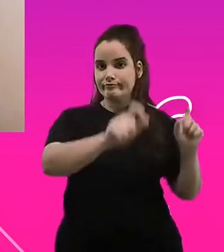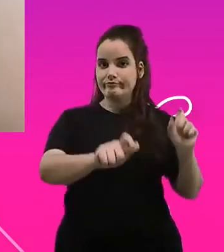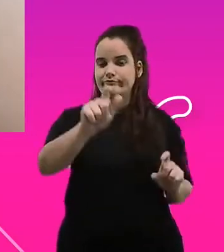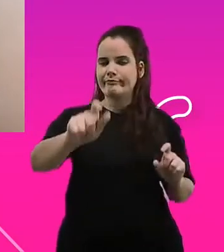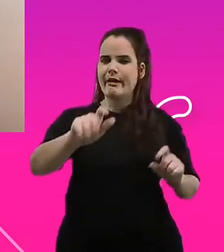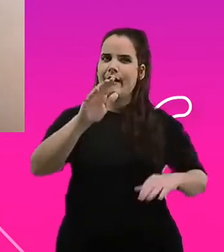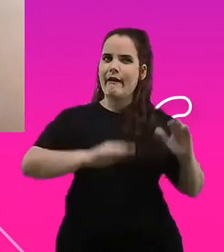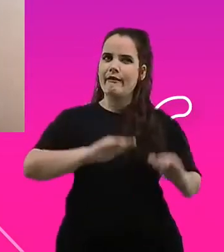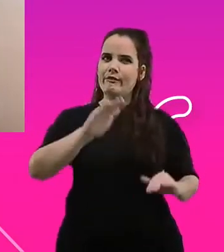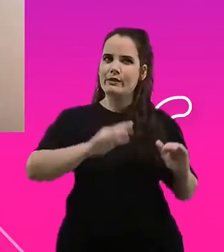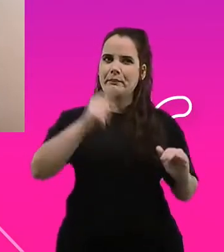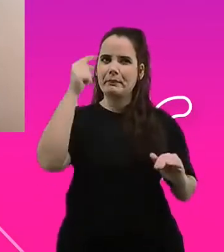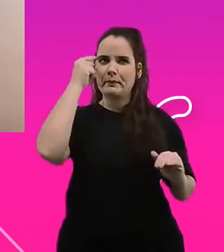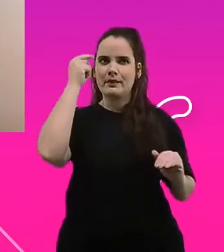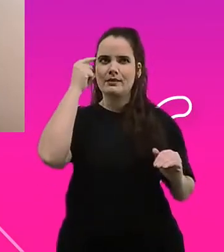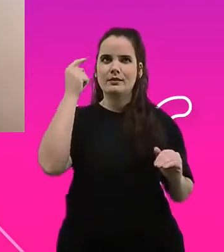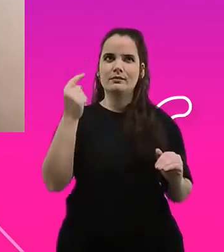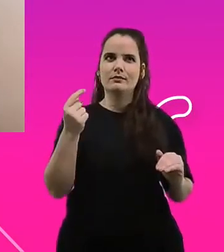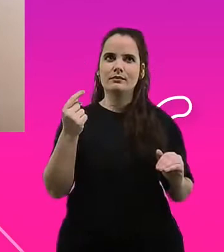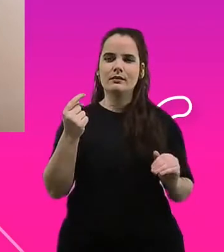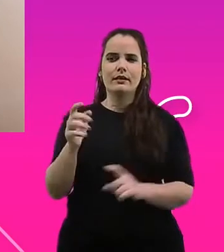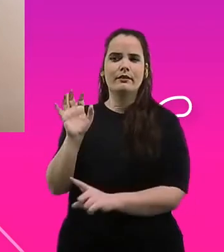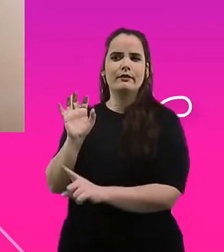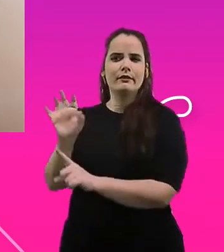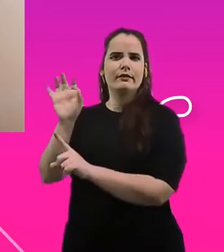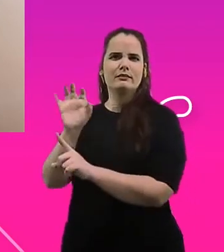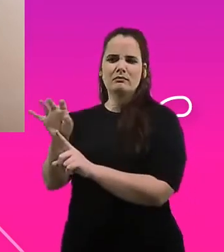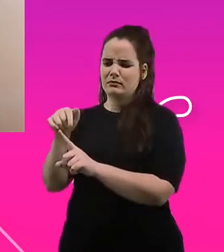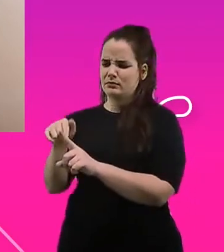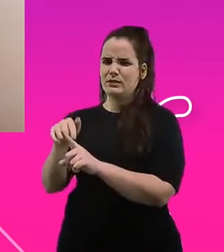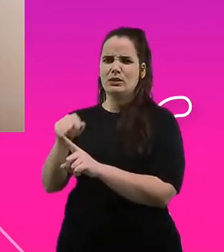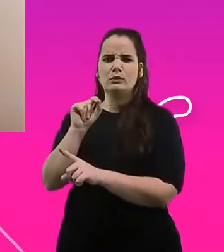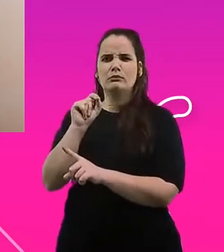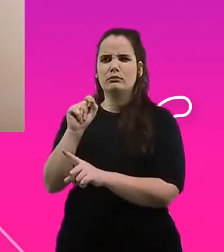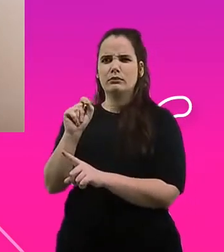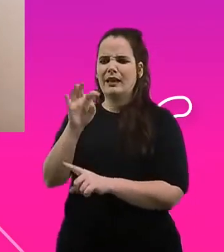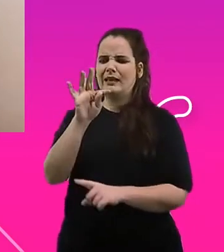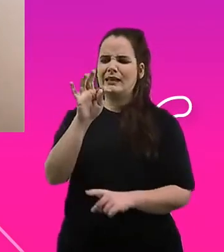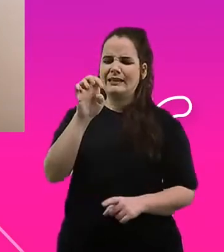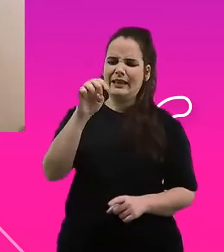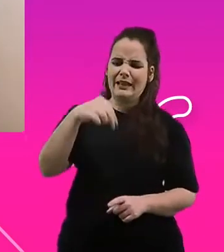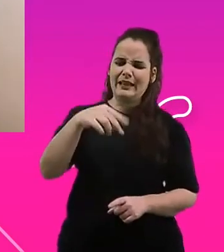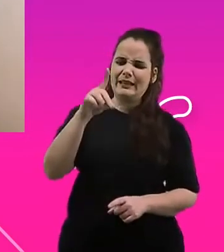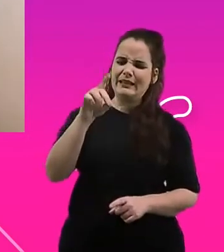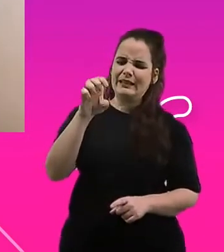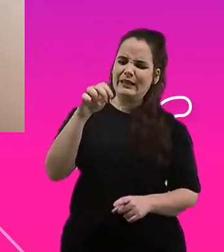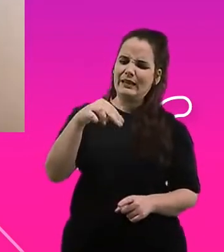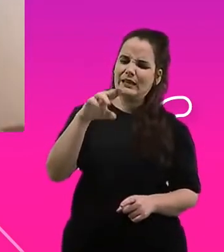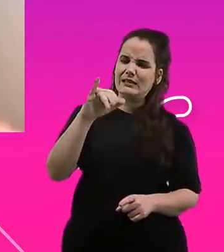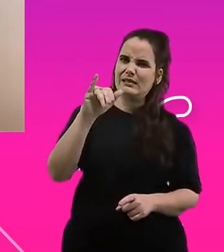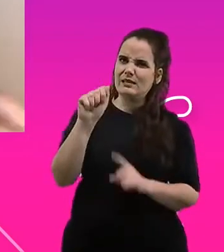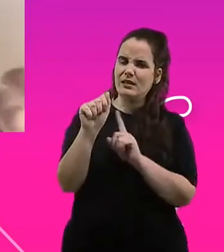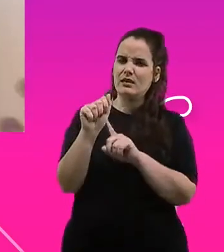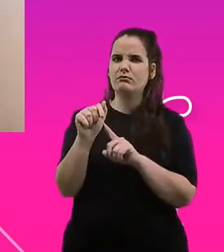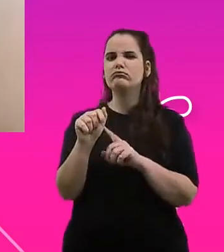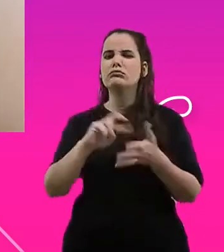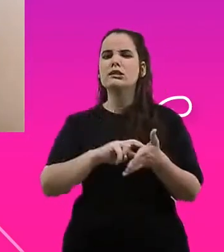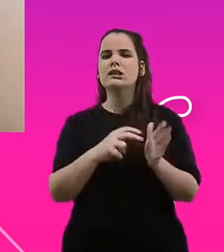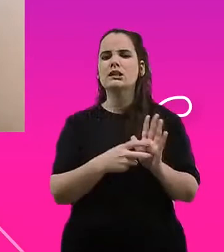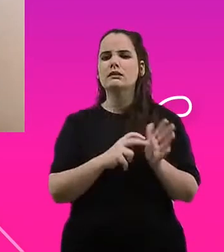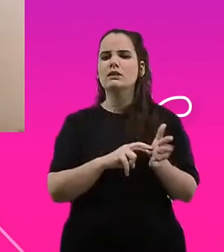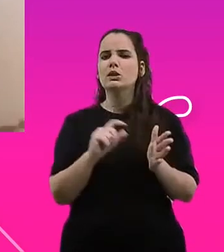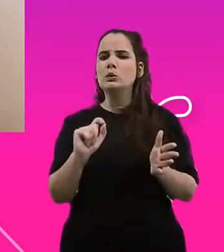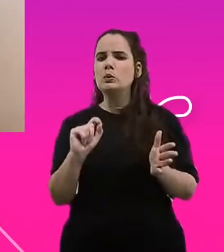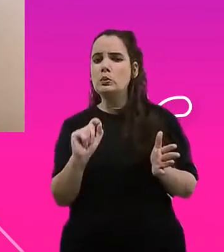muito certa, né, do que é tendência, não entendem muito, né, esse comportamento, o que significa, mas se a gente parte